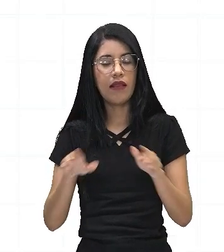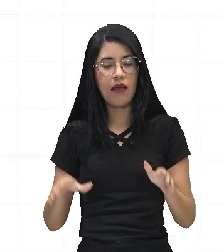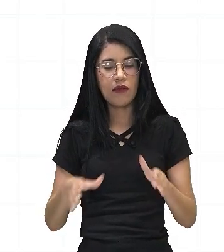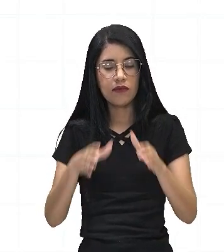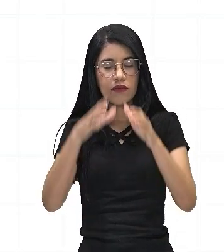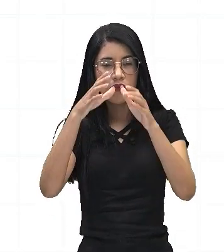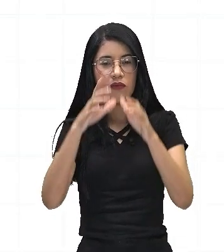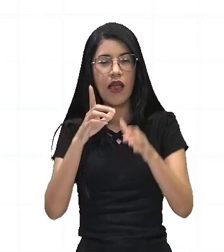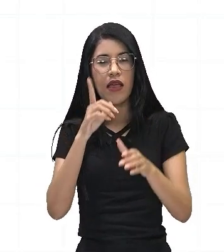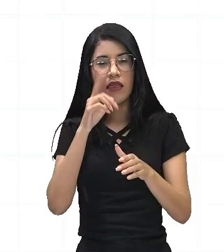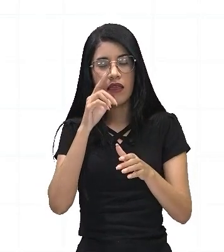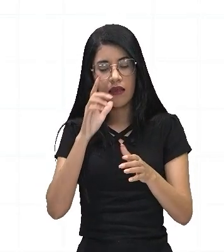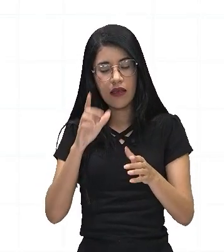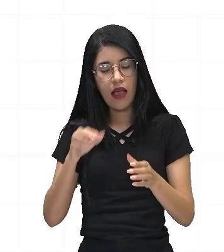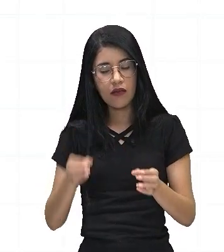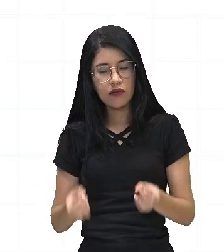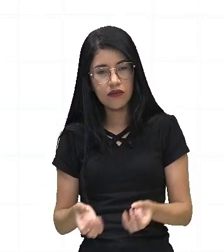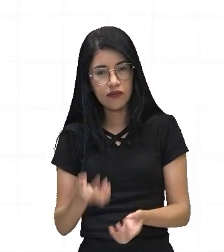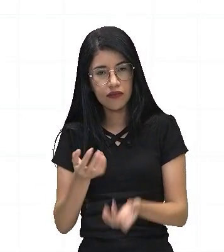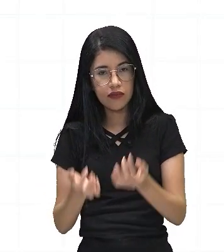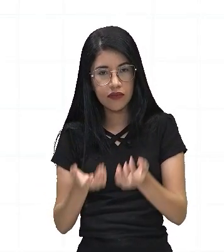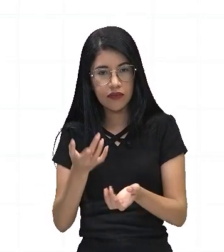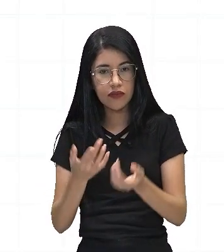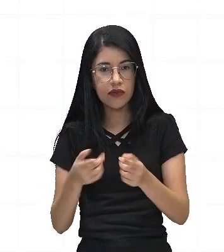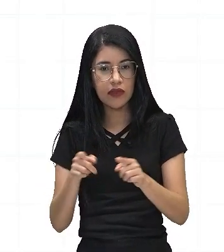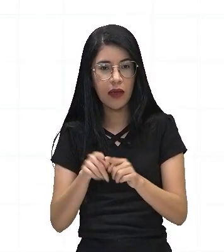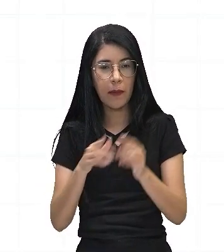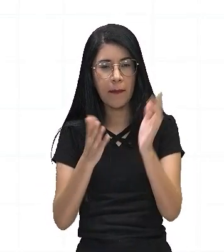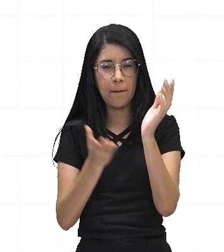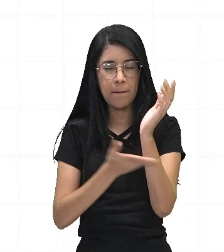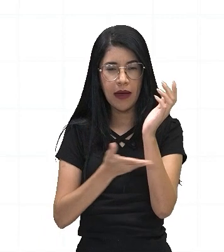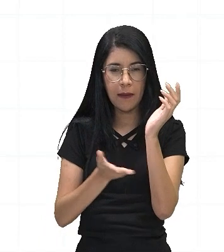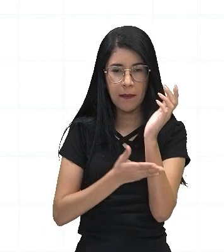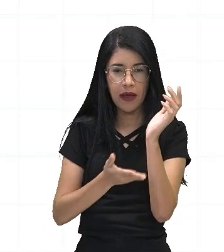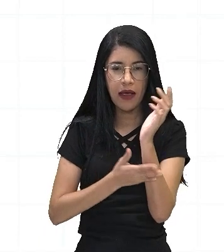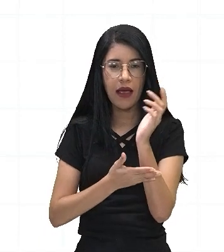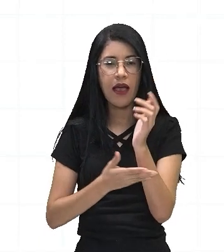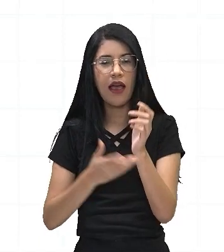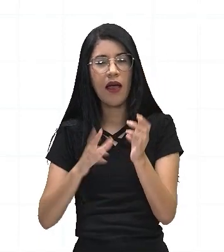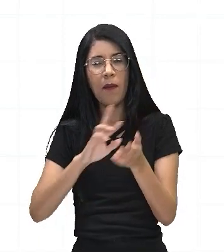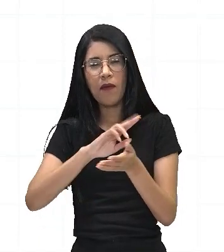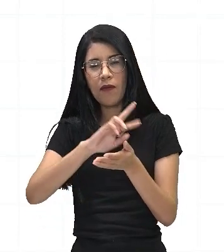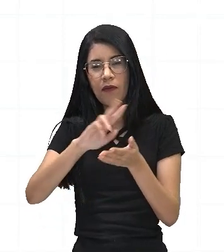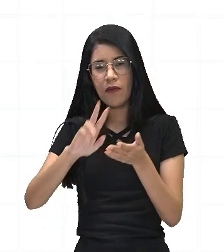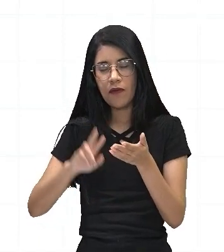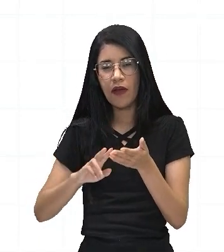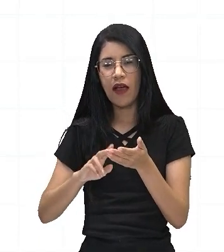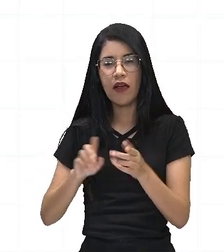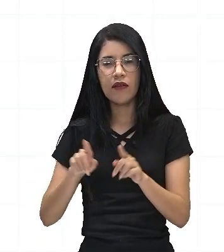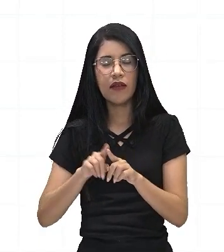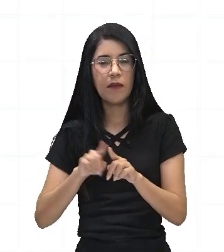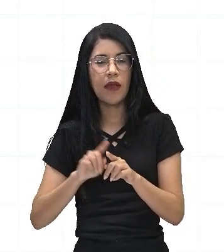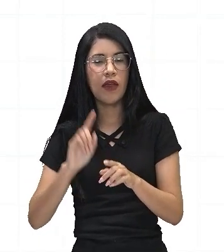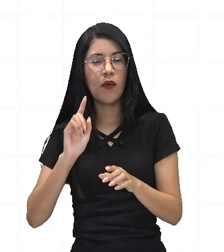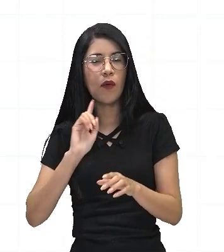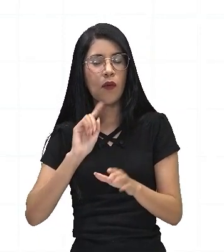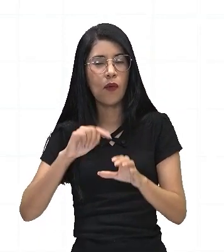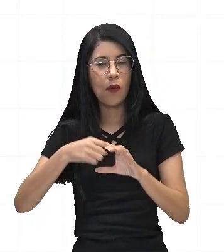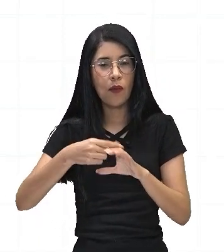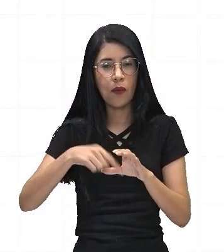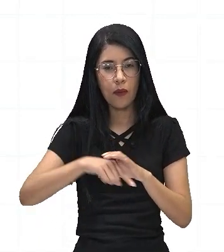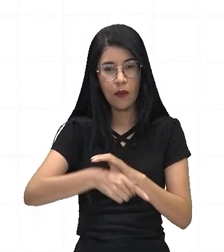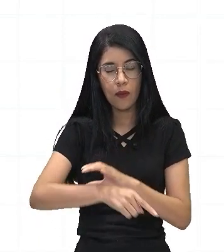altamente combustíveis, como o carvão mineral, a madeira, o gás natural, o óleo diesel e outros. E no esquema você relembra